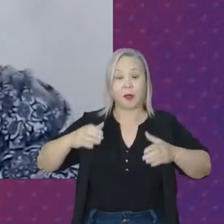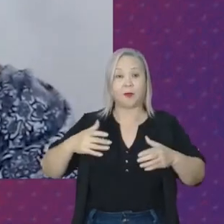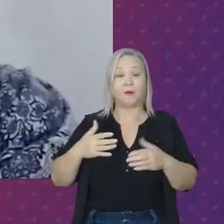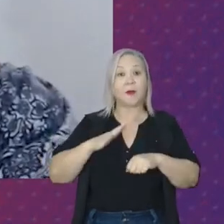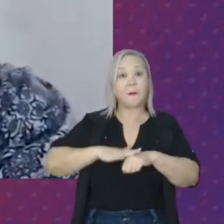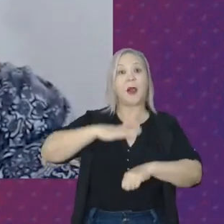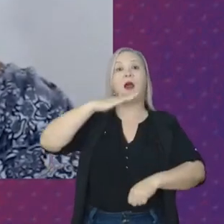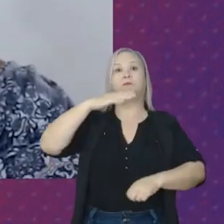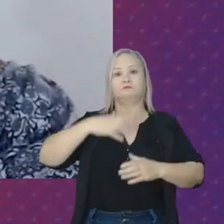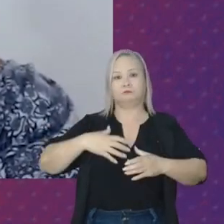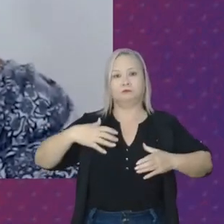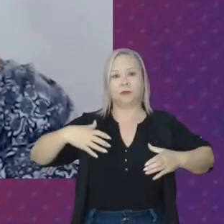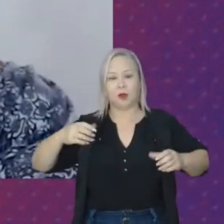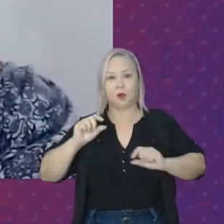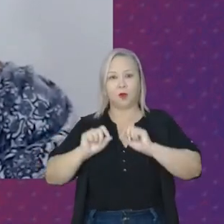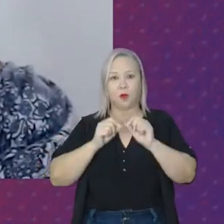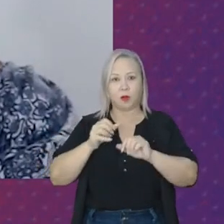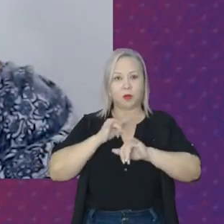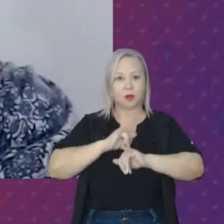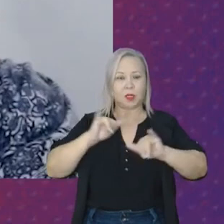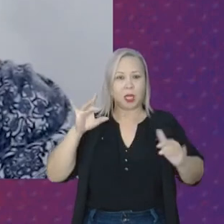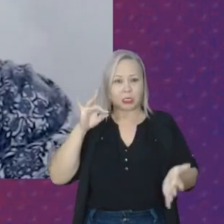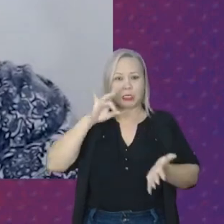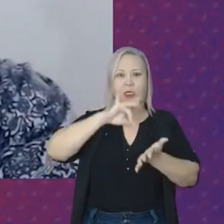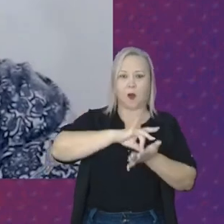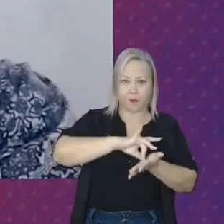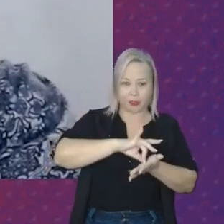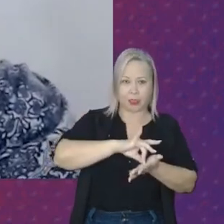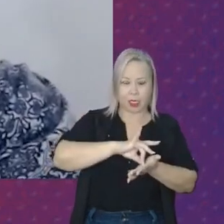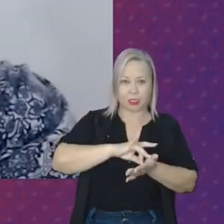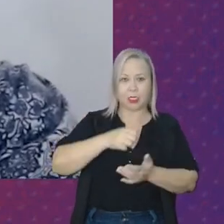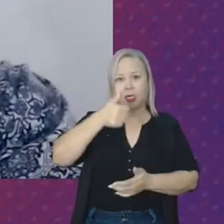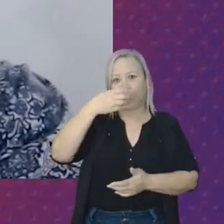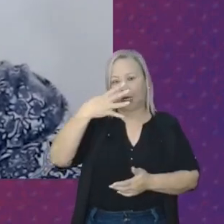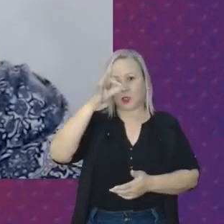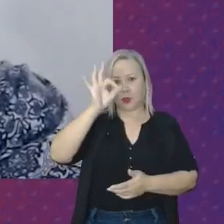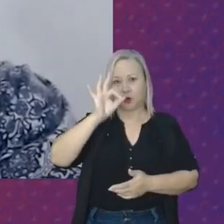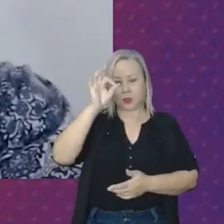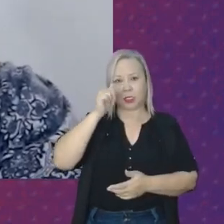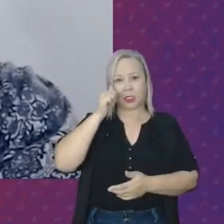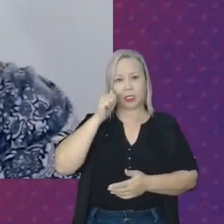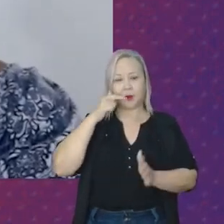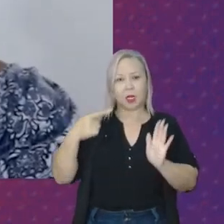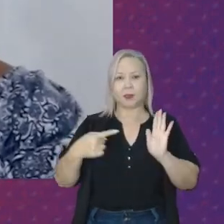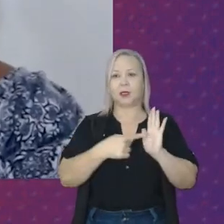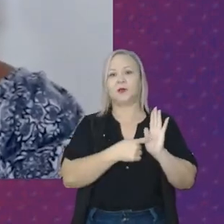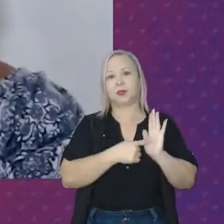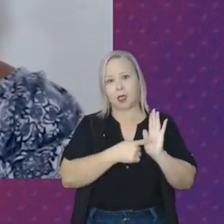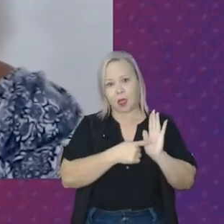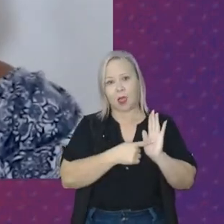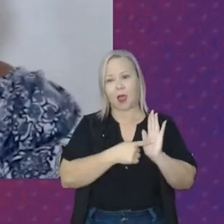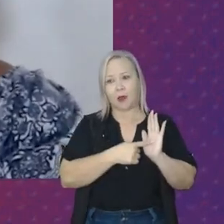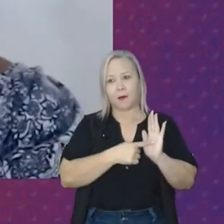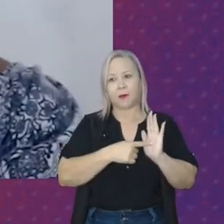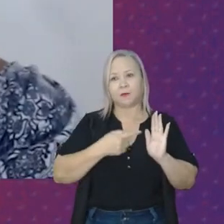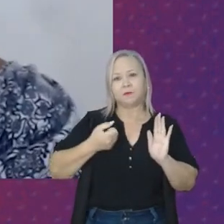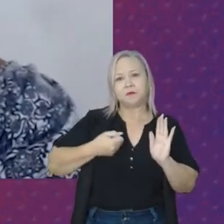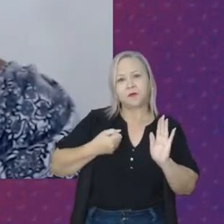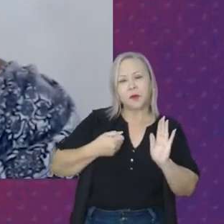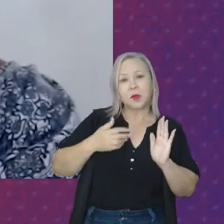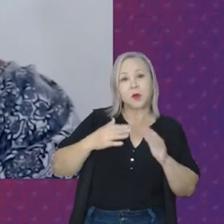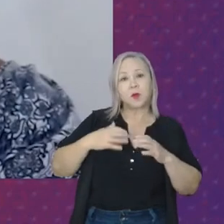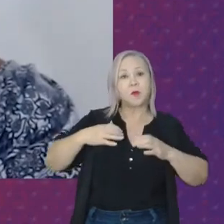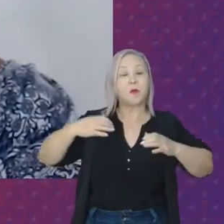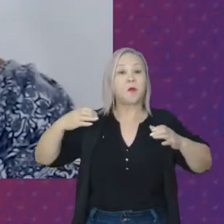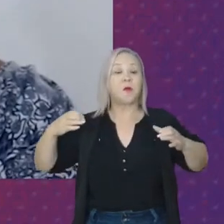do que o que está nos dados oficiais. 14% das mulheres denunciaram o crime, é um número muito maior